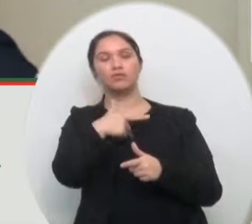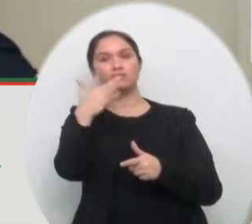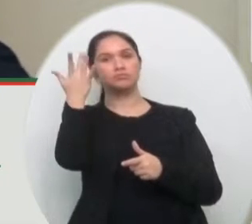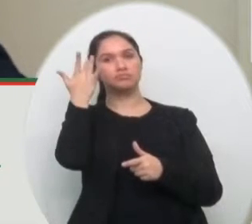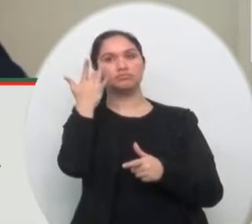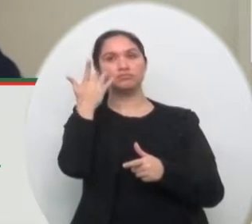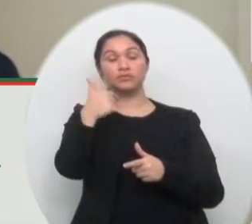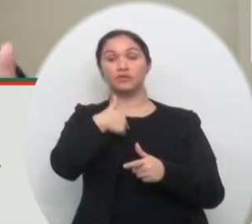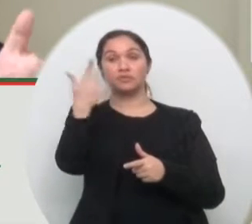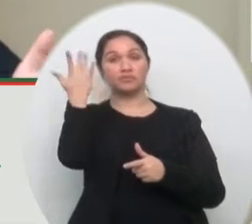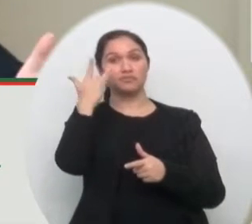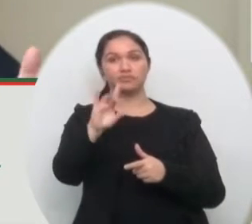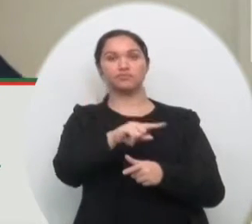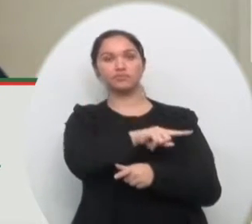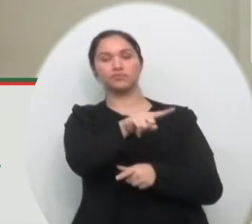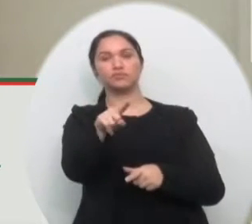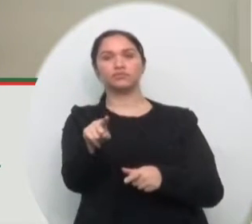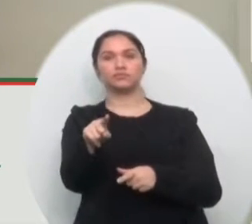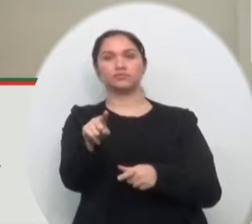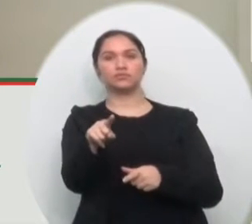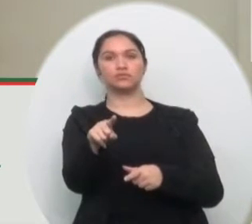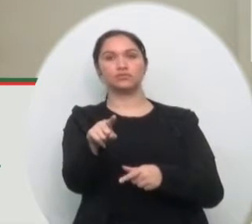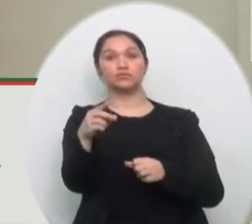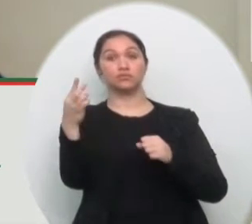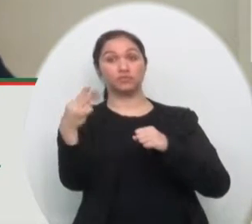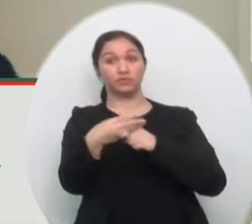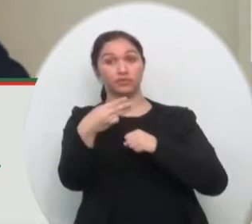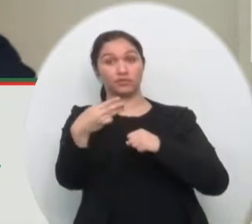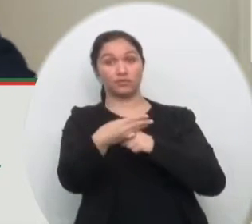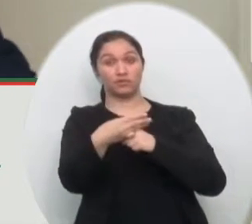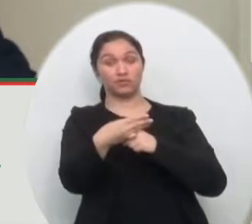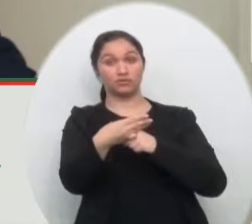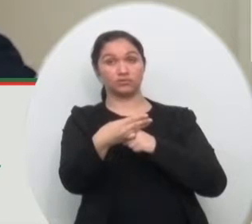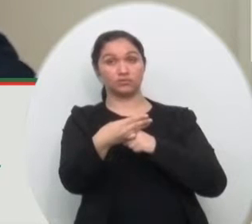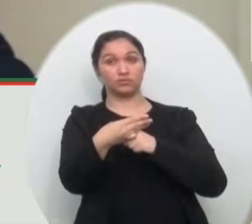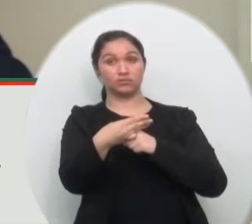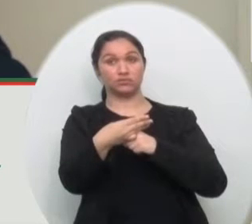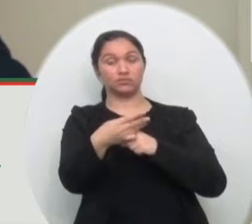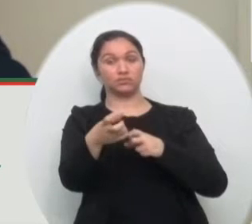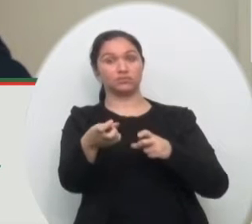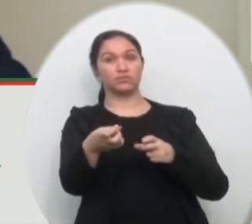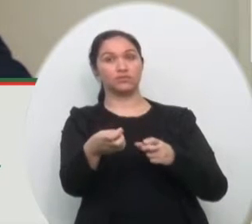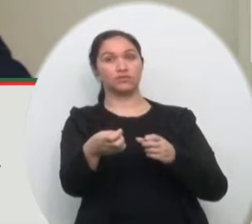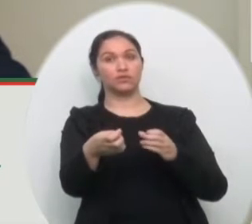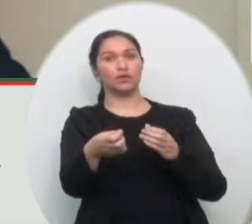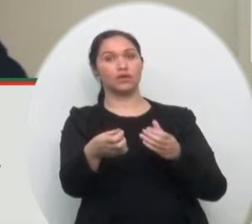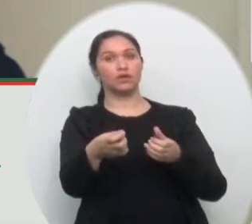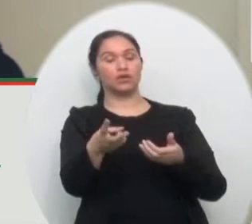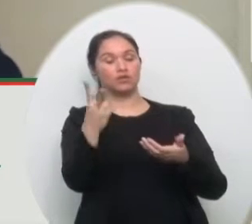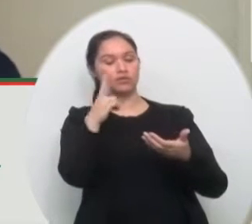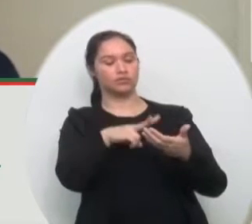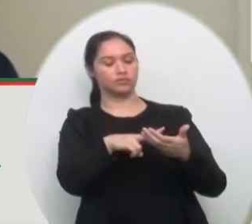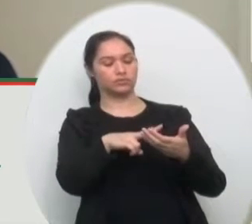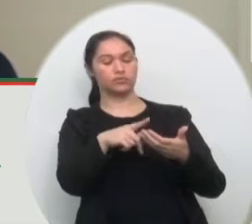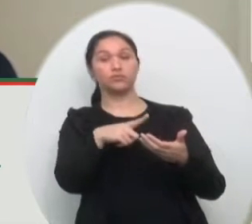tomaram conhecimento, receberam no seu WhatsApp, mas desde final de semana... está rodando,